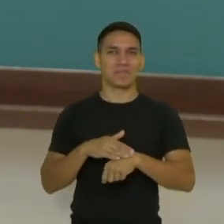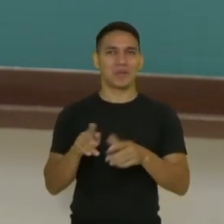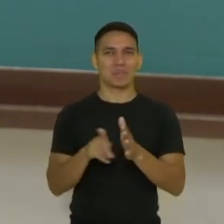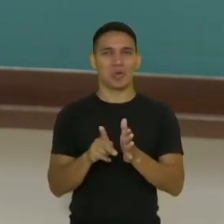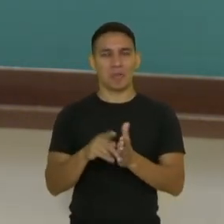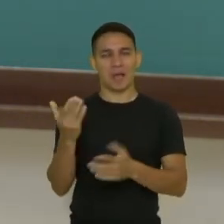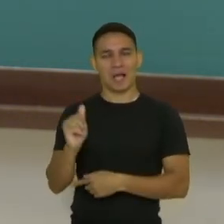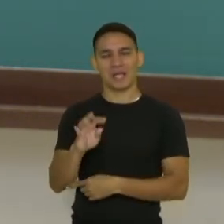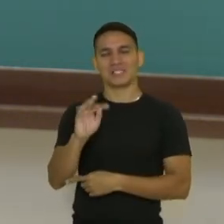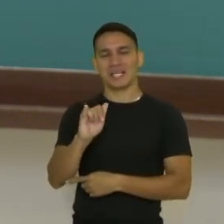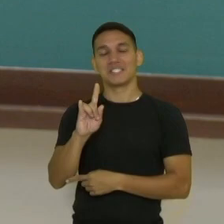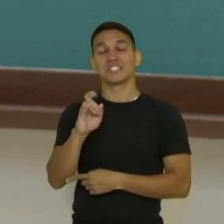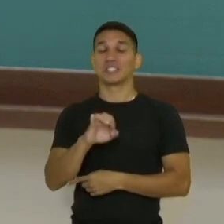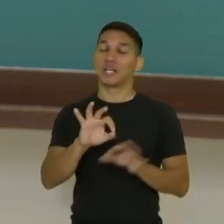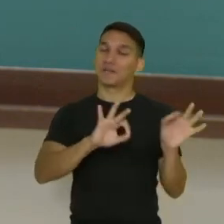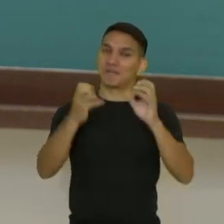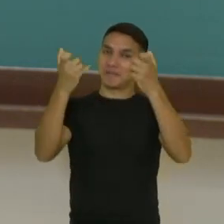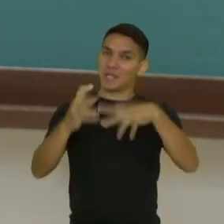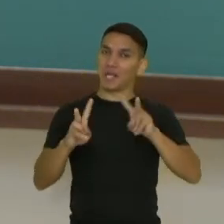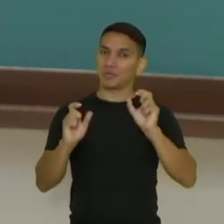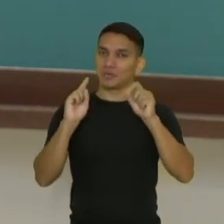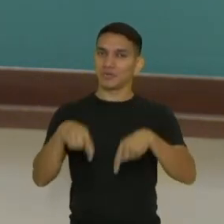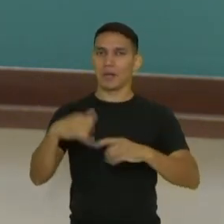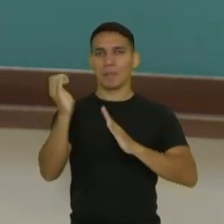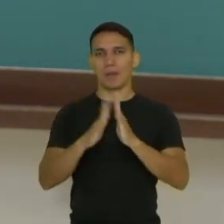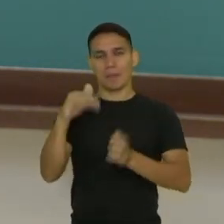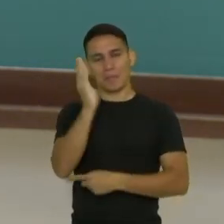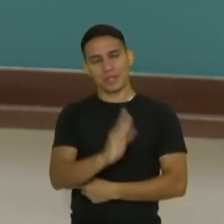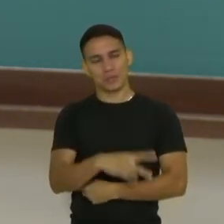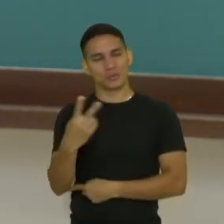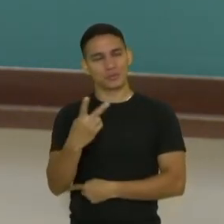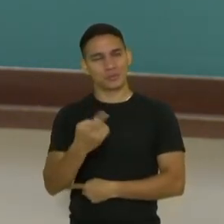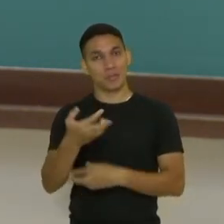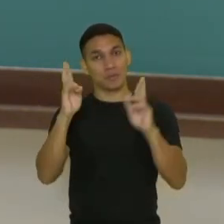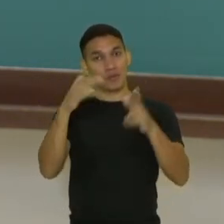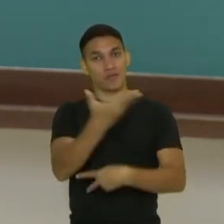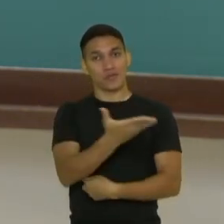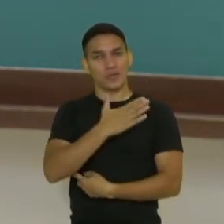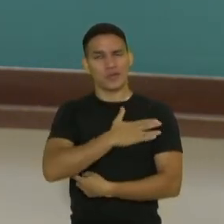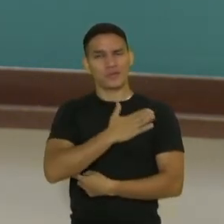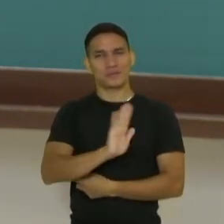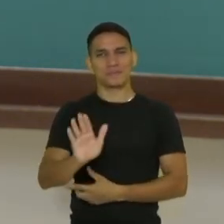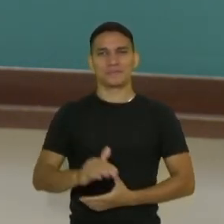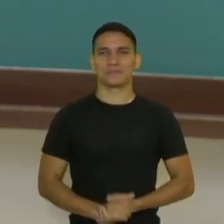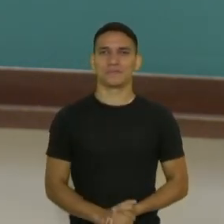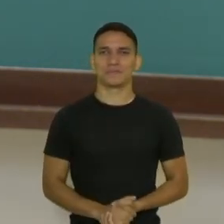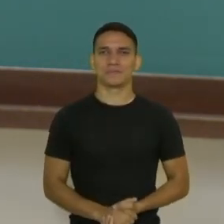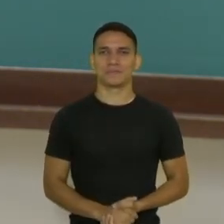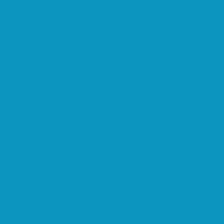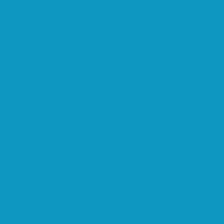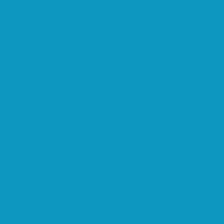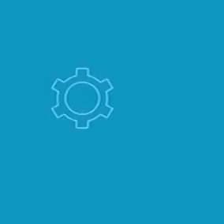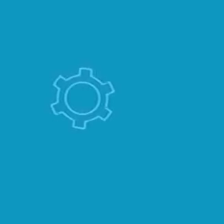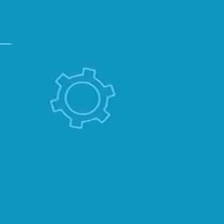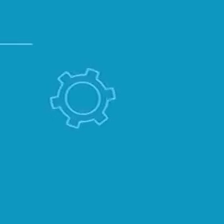mestre Ataíde. Então nesse vídeo nós falamos sobre o Barroco Brasileiro, parte número 2. Espero que tenham gostado. Até breve.